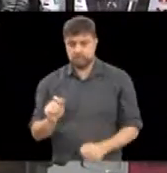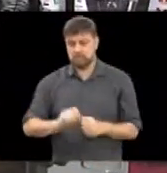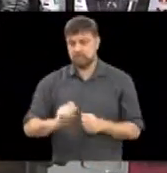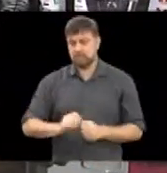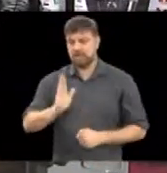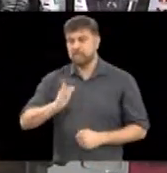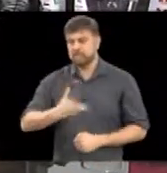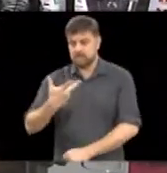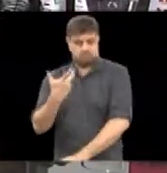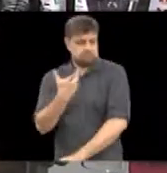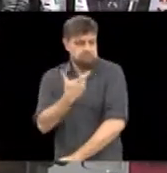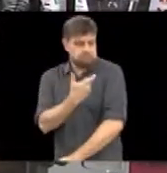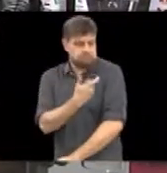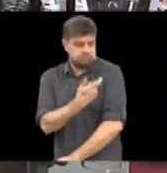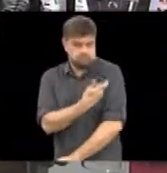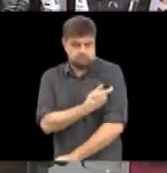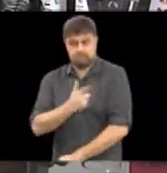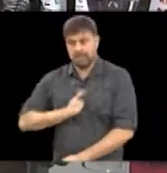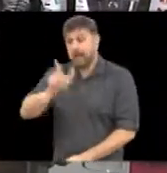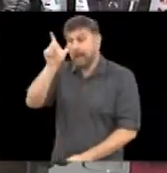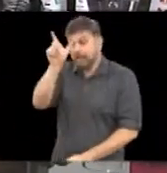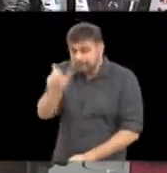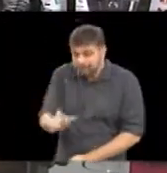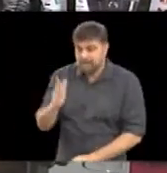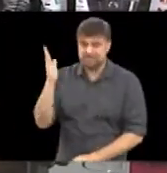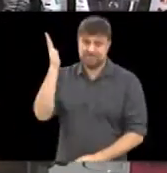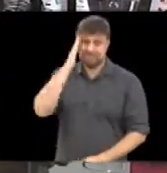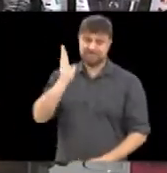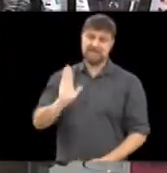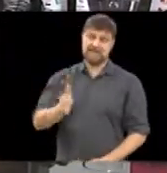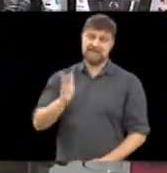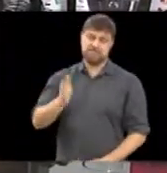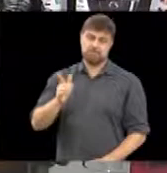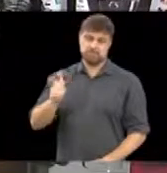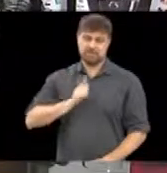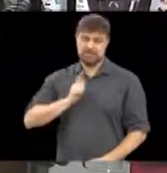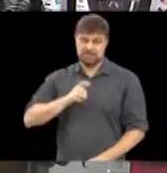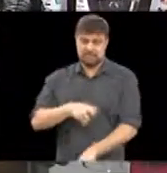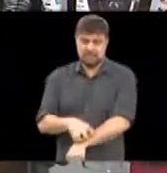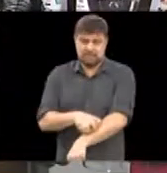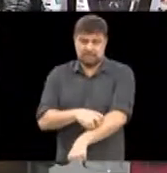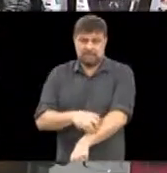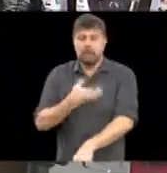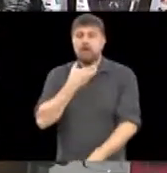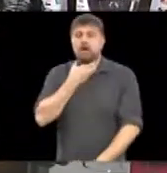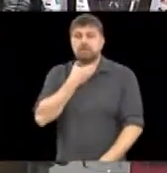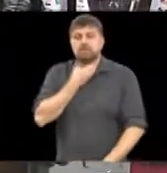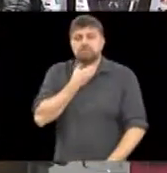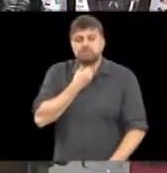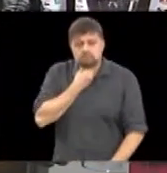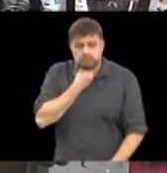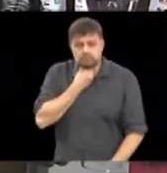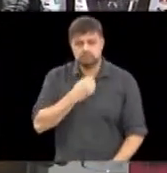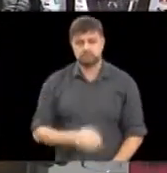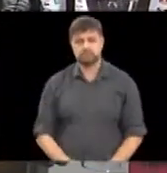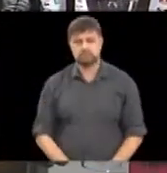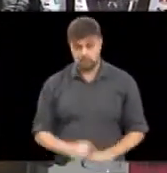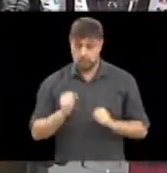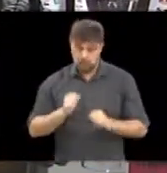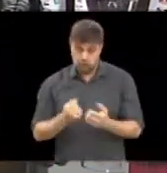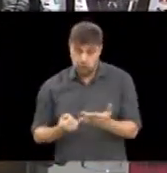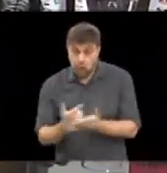fizer isso, já é uma maneira de você evitar uma coisa pior, né? Um quadro pior do